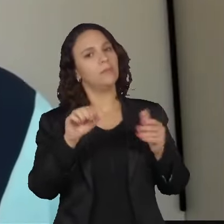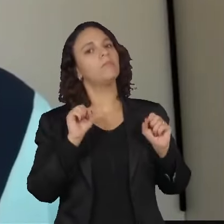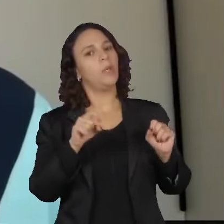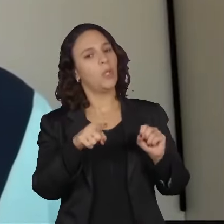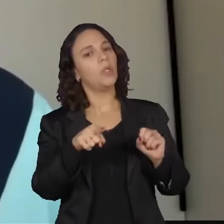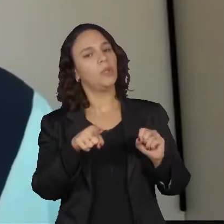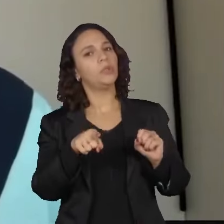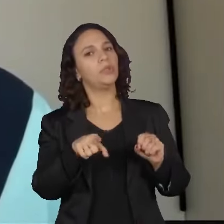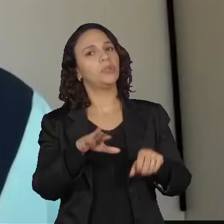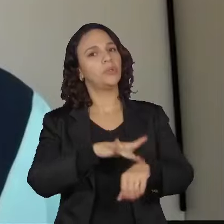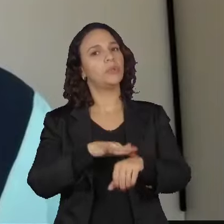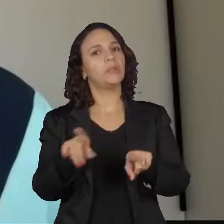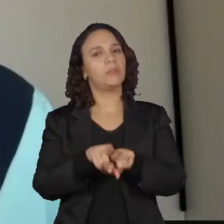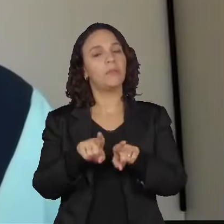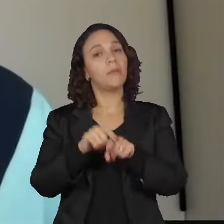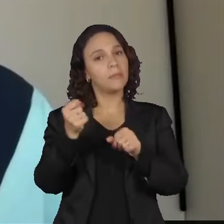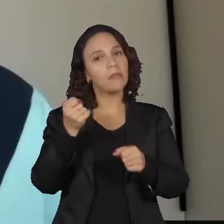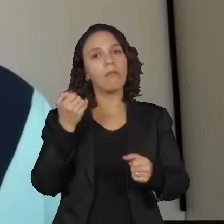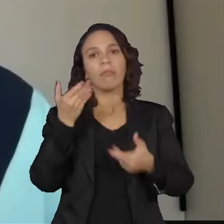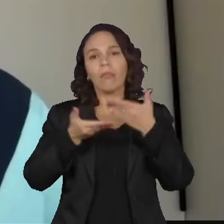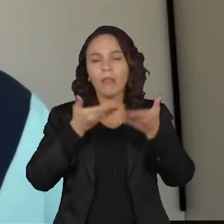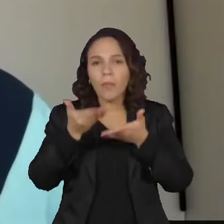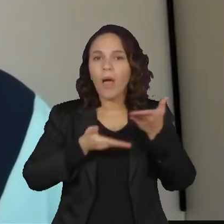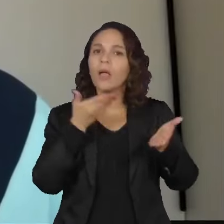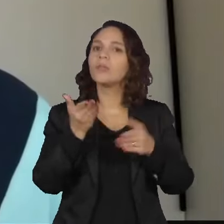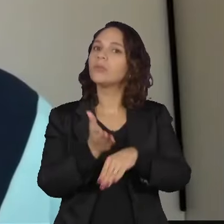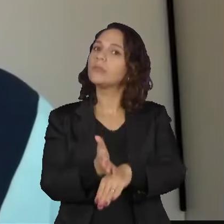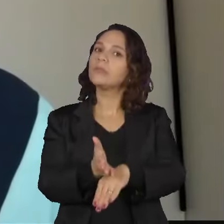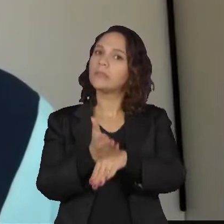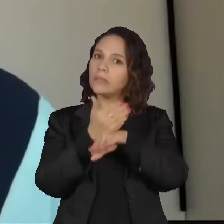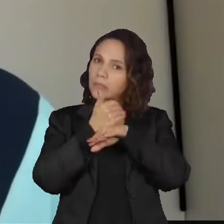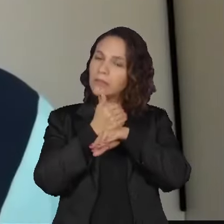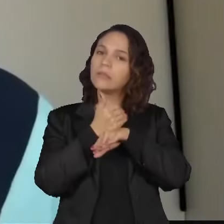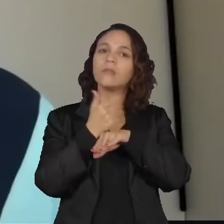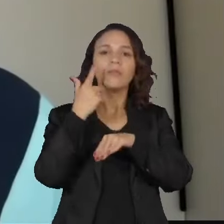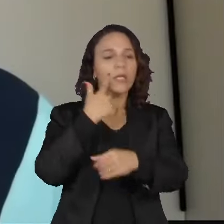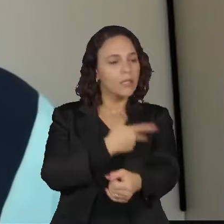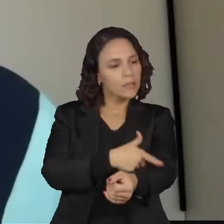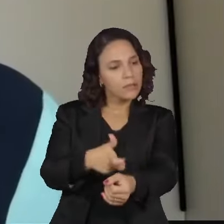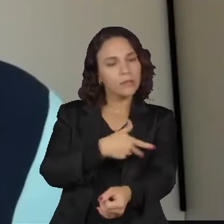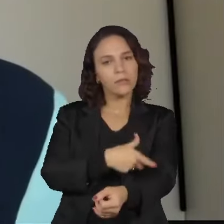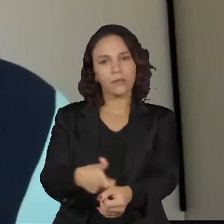ter diabetes, ela deve já começar a fazer o rastreio com dosagem de glicose no sangue.